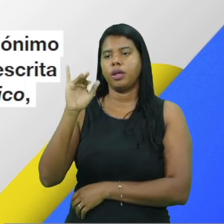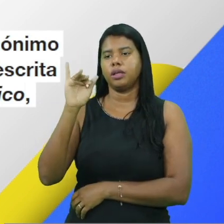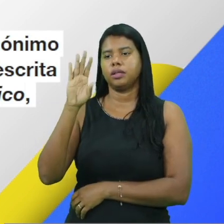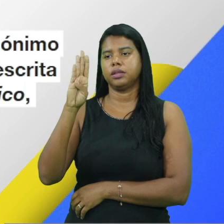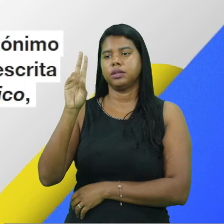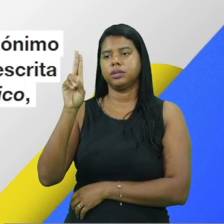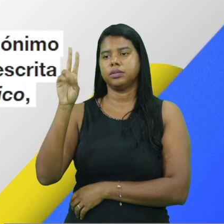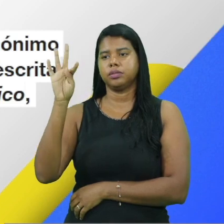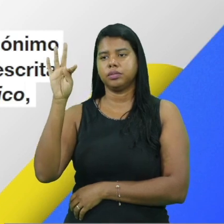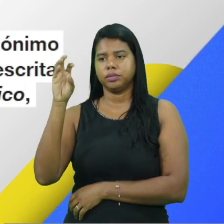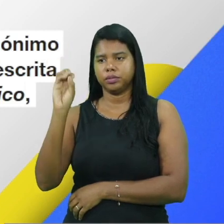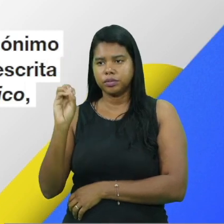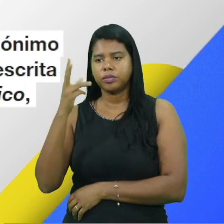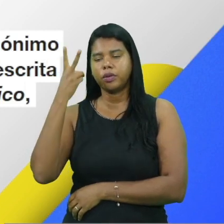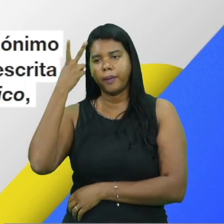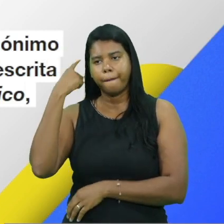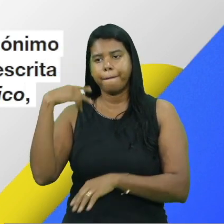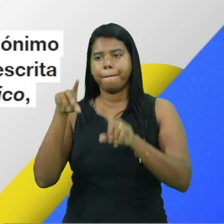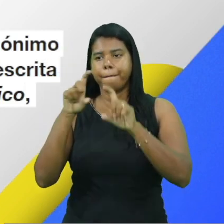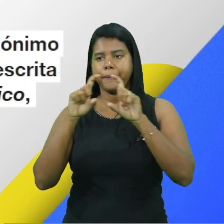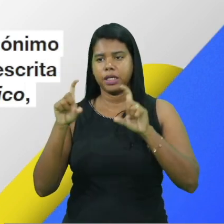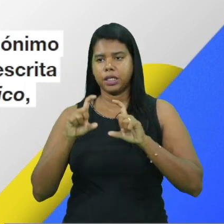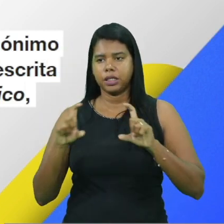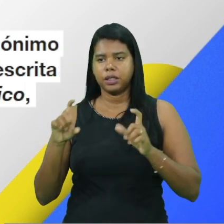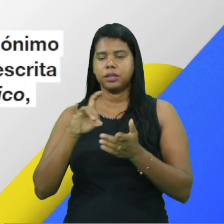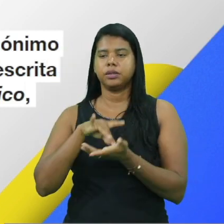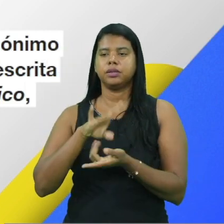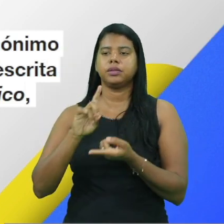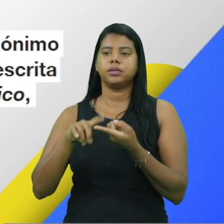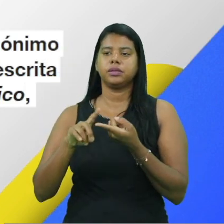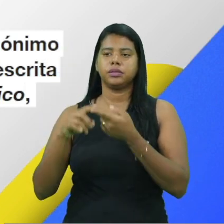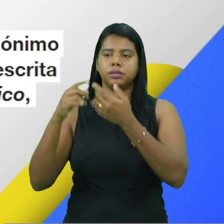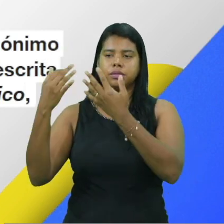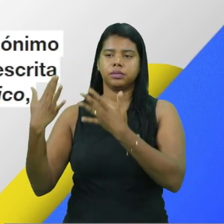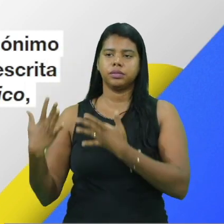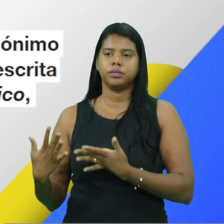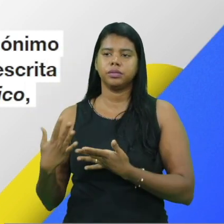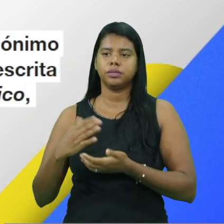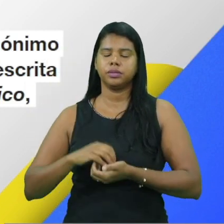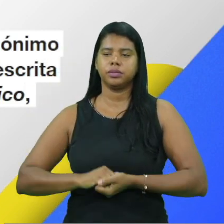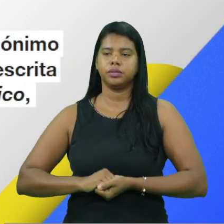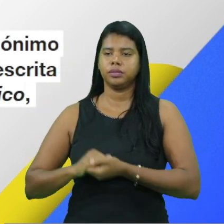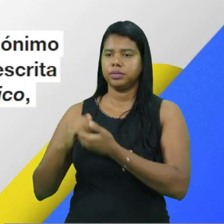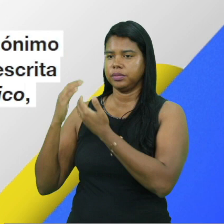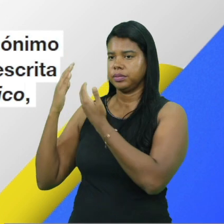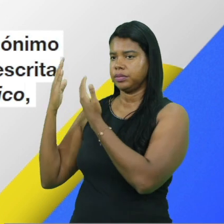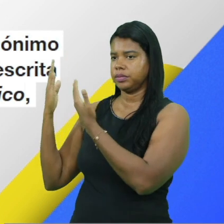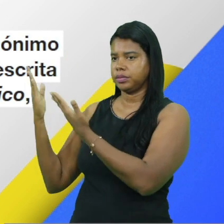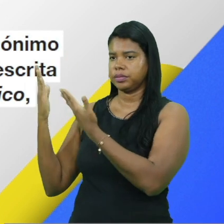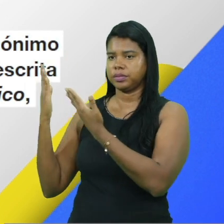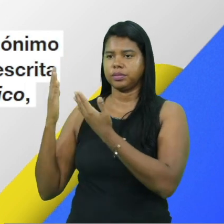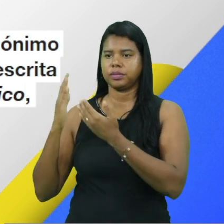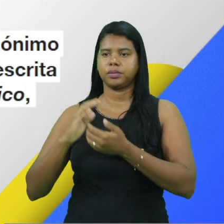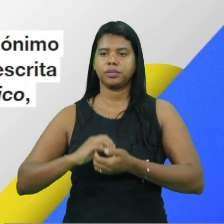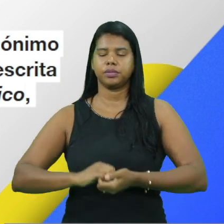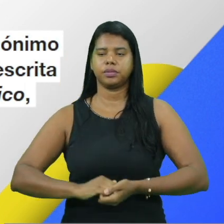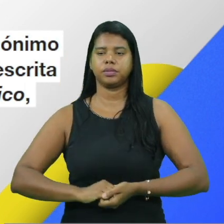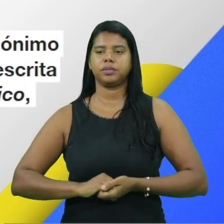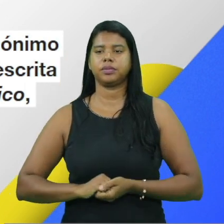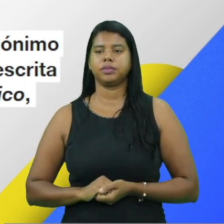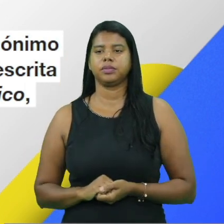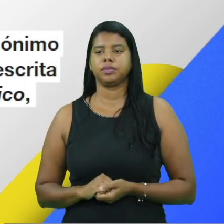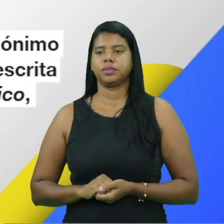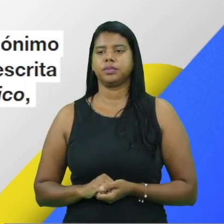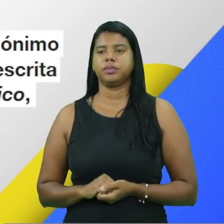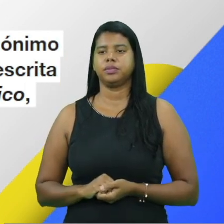vezes com o mesmo tamanho, o mesmo corpo. Assim dizemos fonte Garamond, fonte Ale